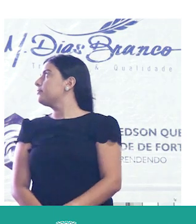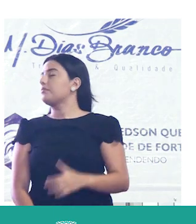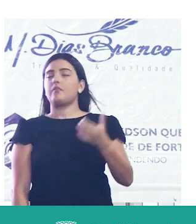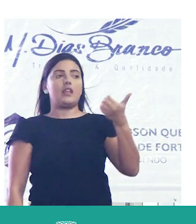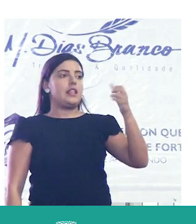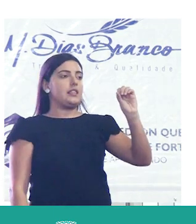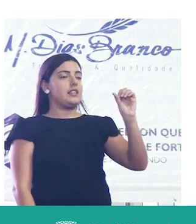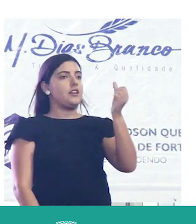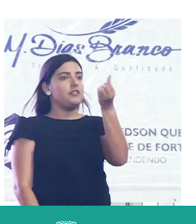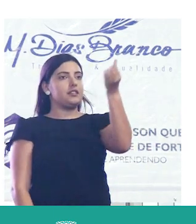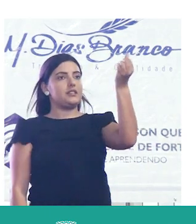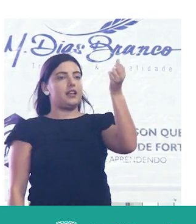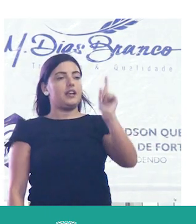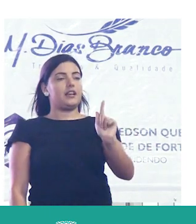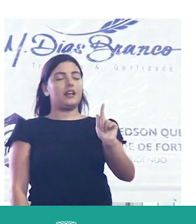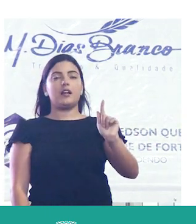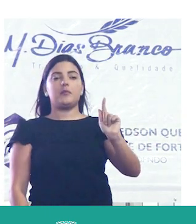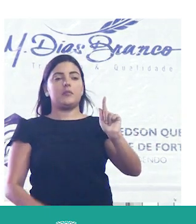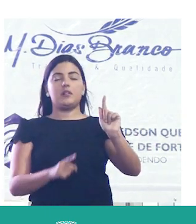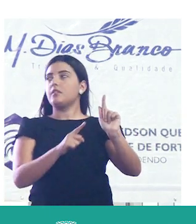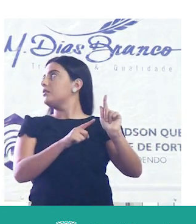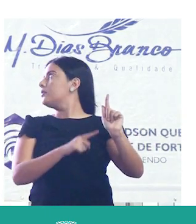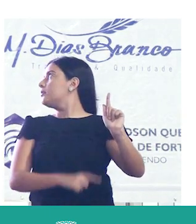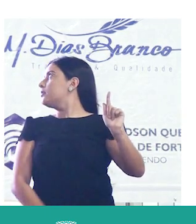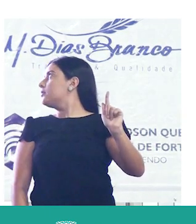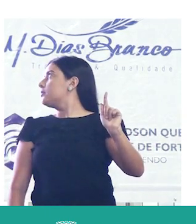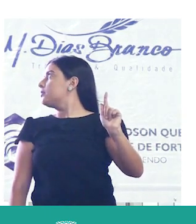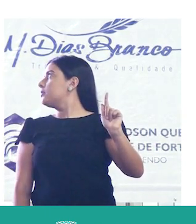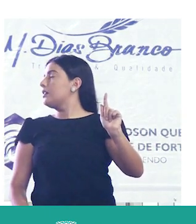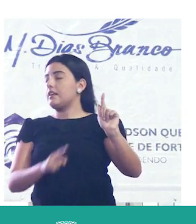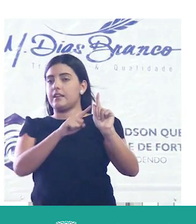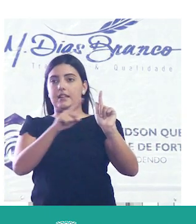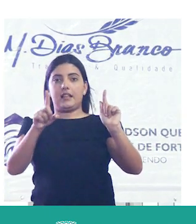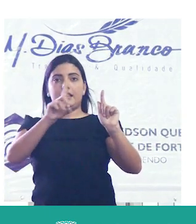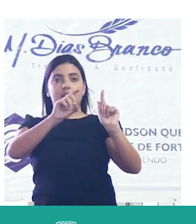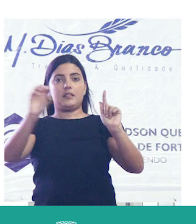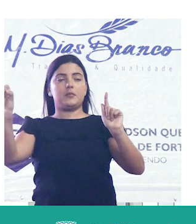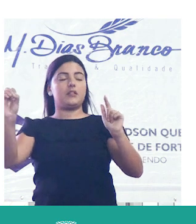10 elevado a 6 gramas é 1 tonelada, eu vou chamar de 100%,